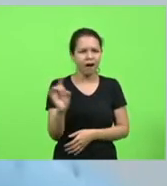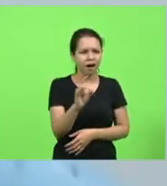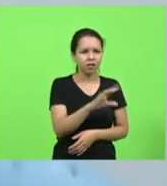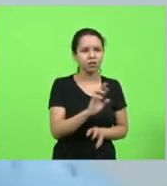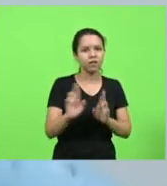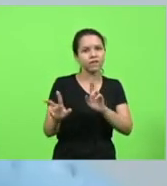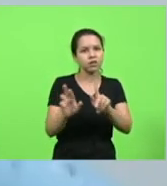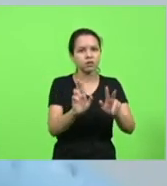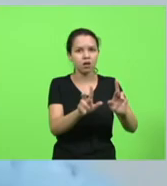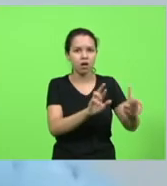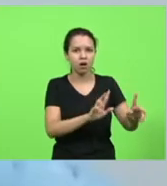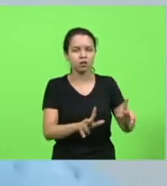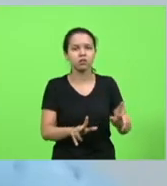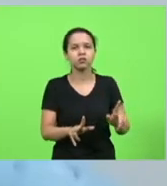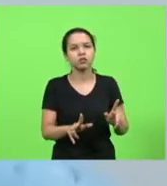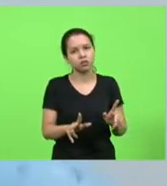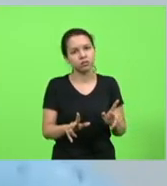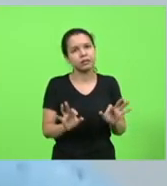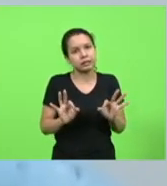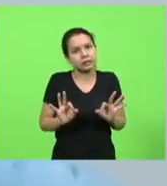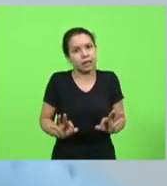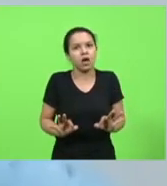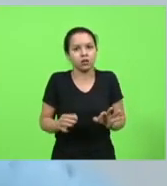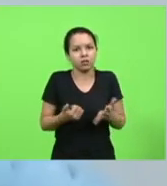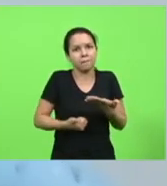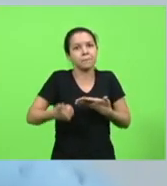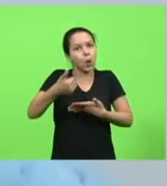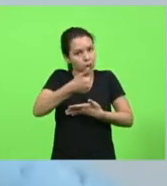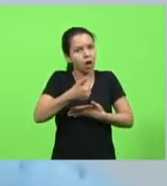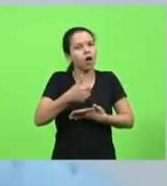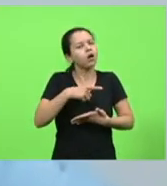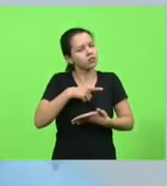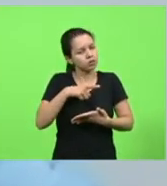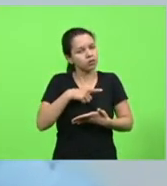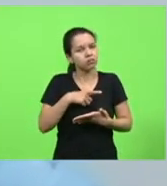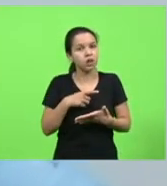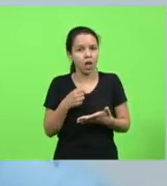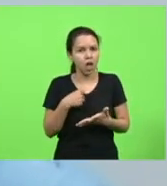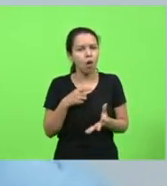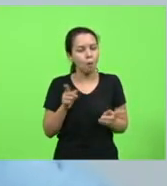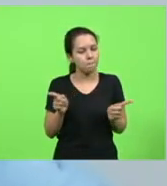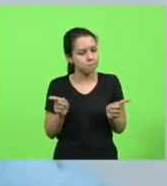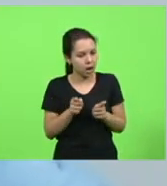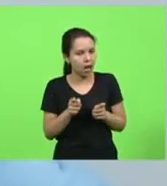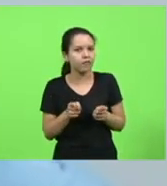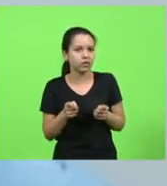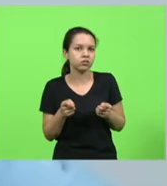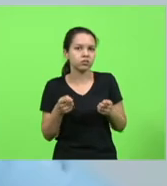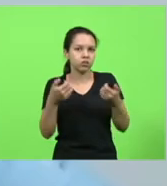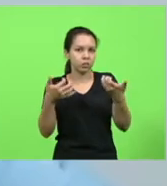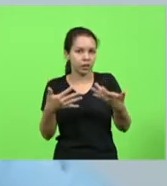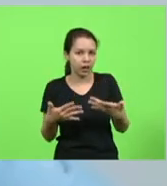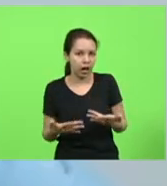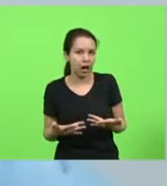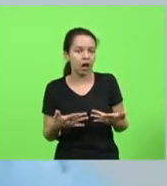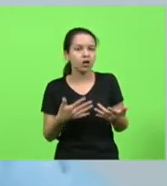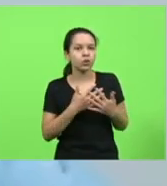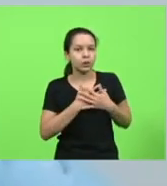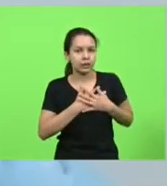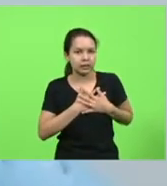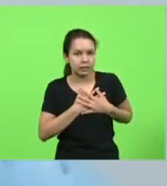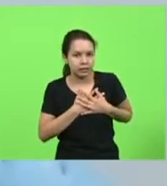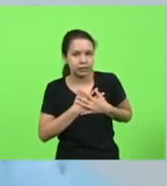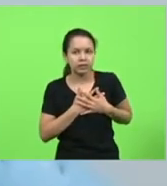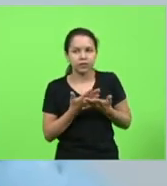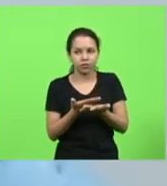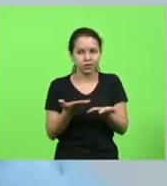com certeza tem prioridade, sim. Então, serei muito breve aqui na minha fala, solidária aí aos meus amigos,